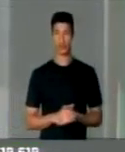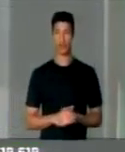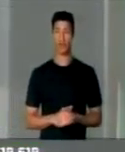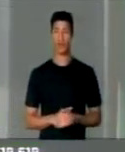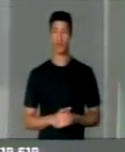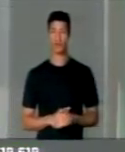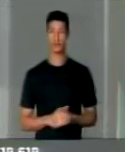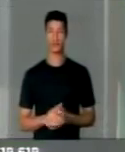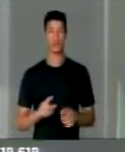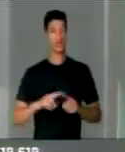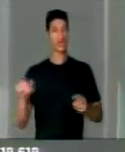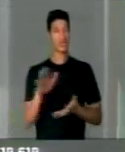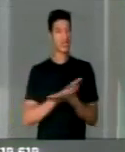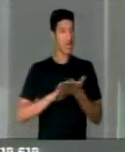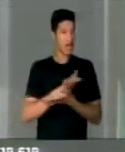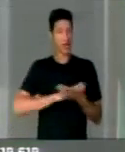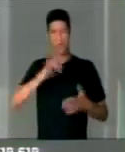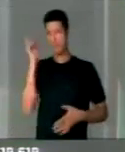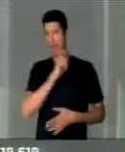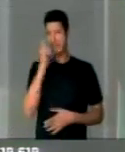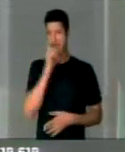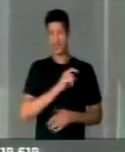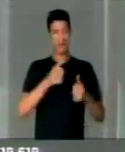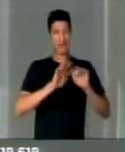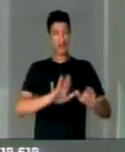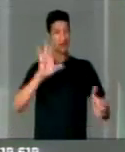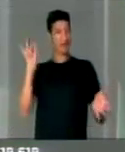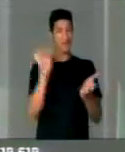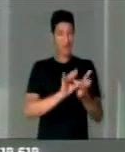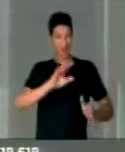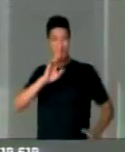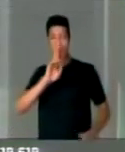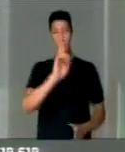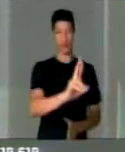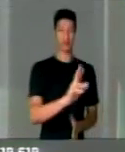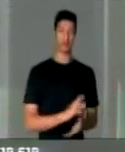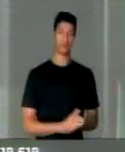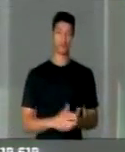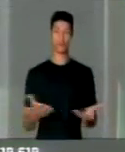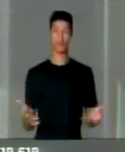diferente. Nenhuma mentira ficará sem a verdade ser reposta.